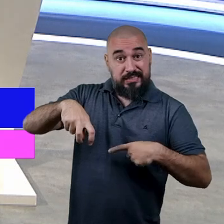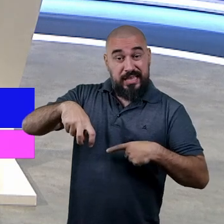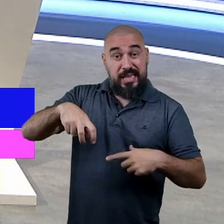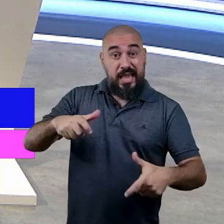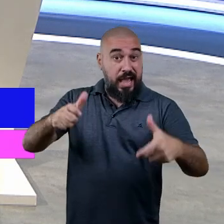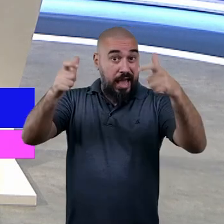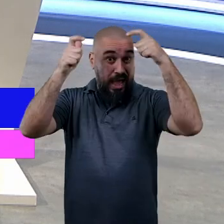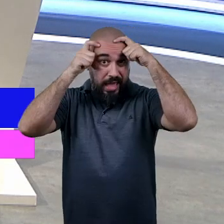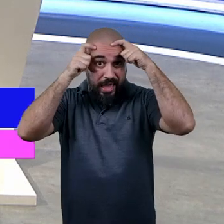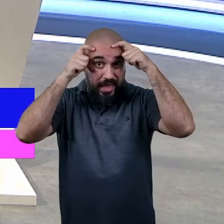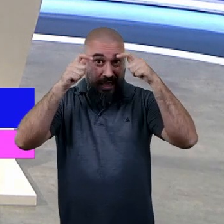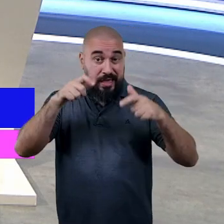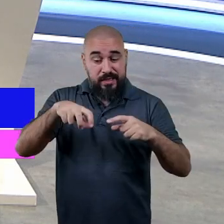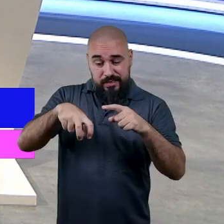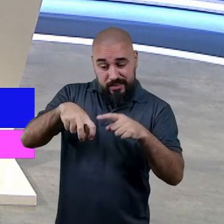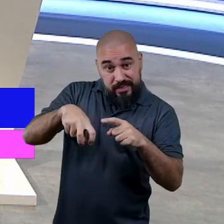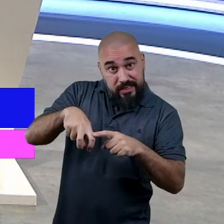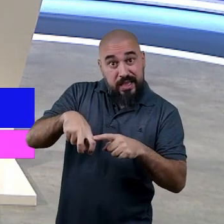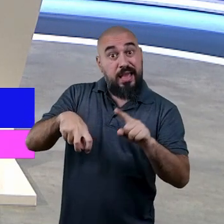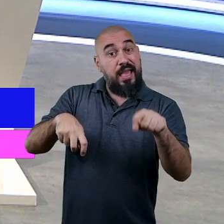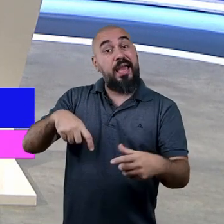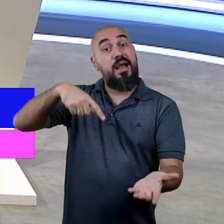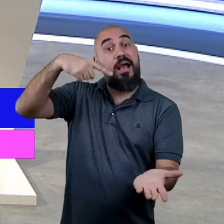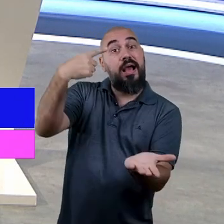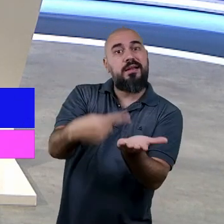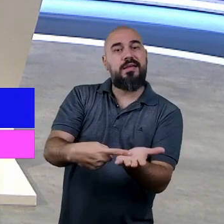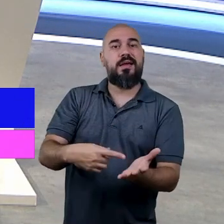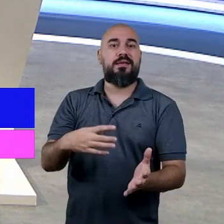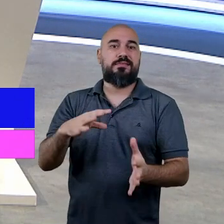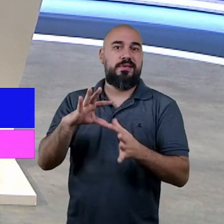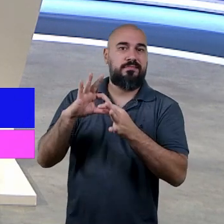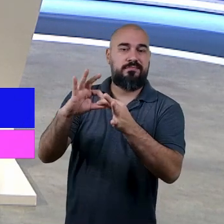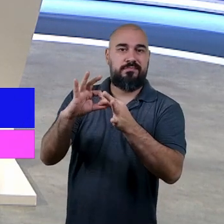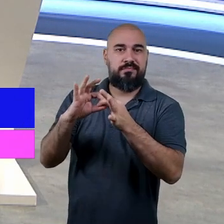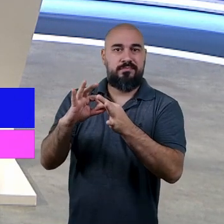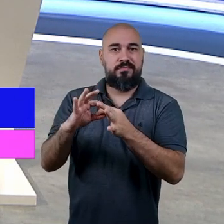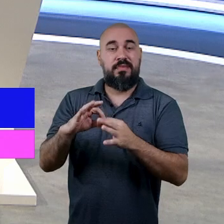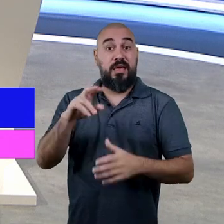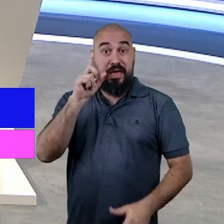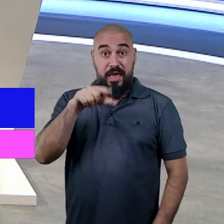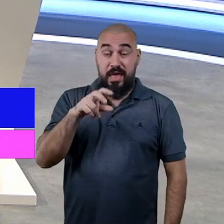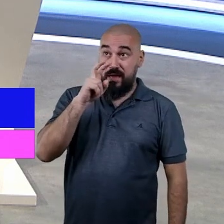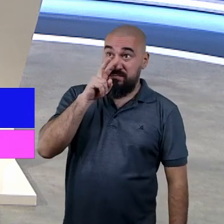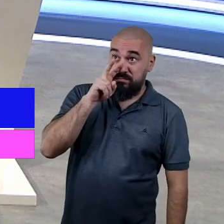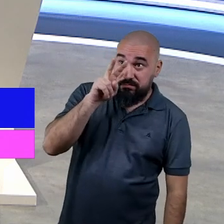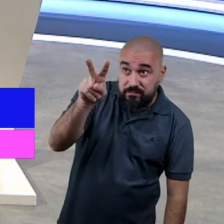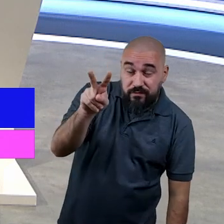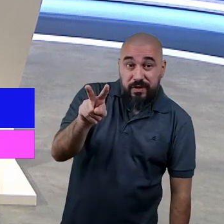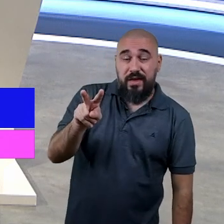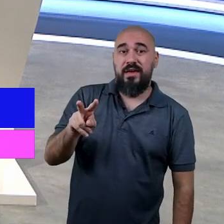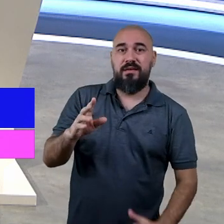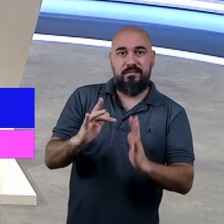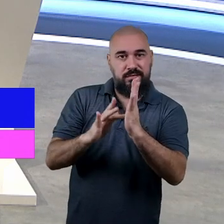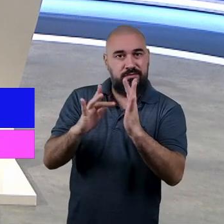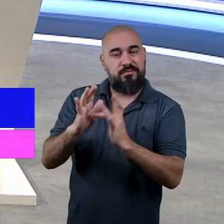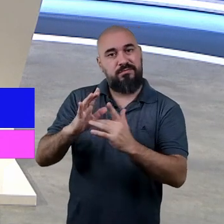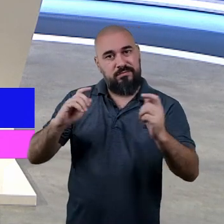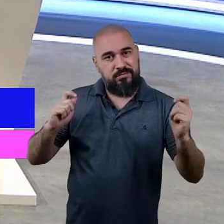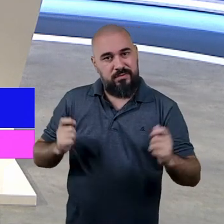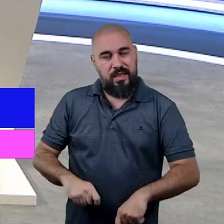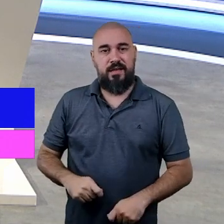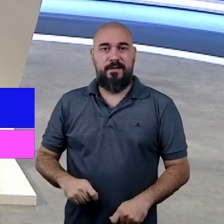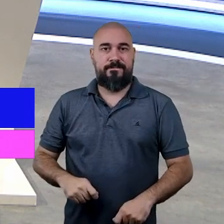nós. A coxa é um lugar que você olha, é um lugar que você vê, é um lugar visível, porque